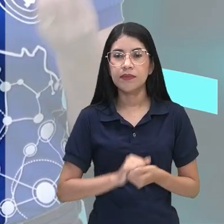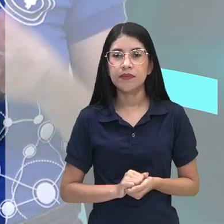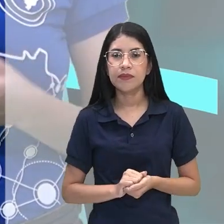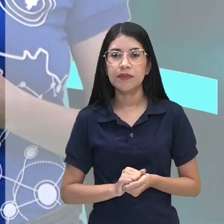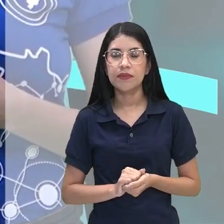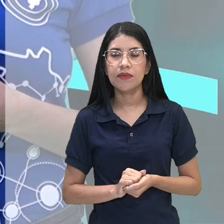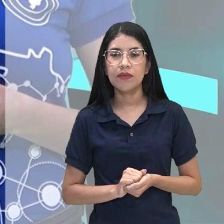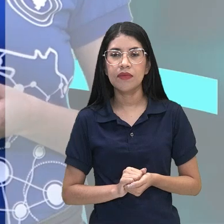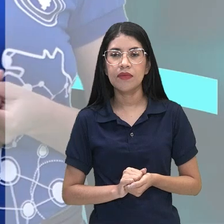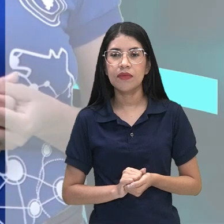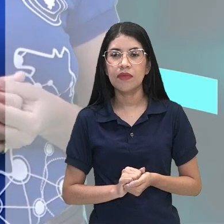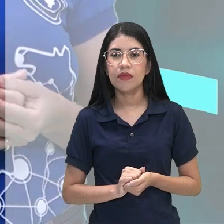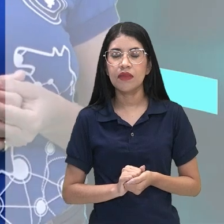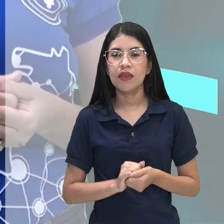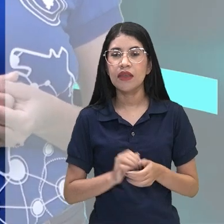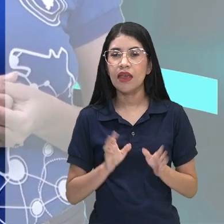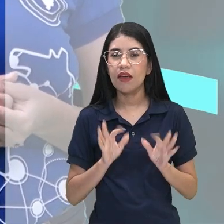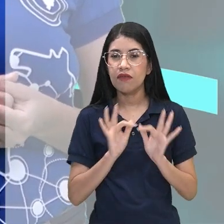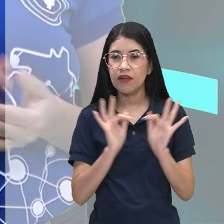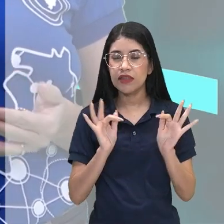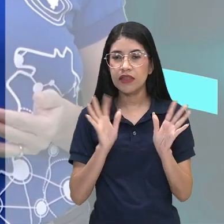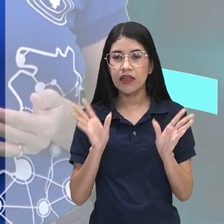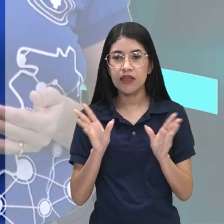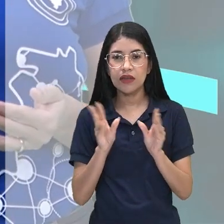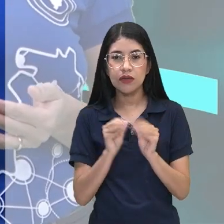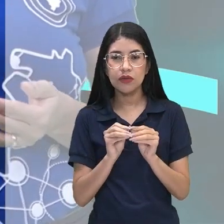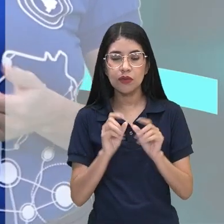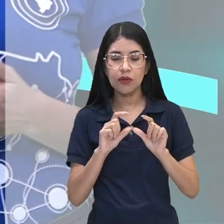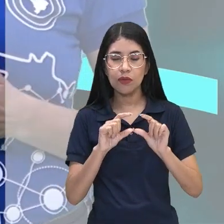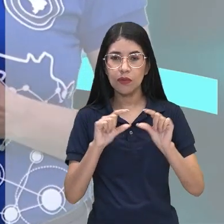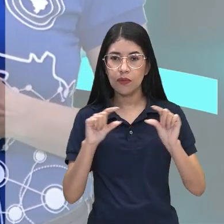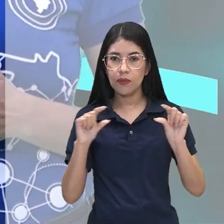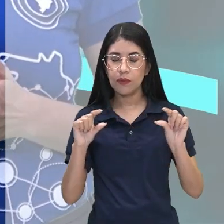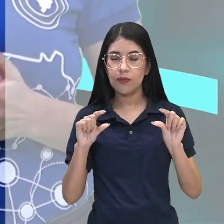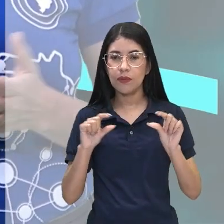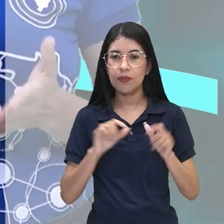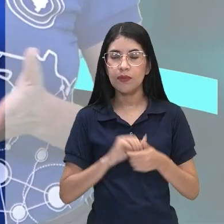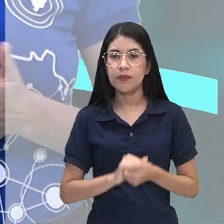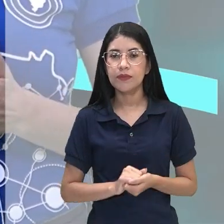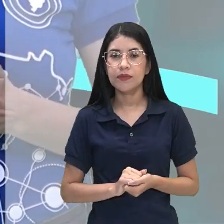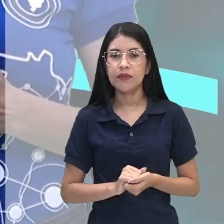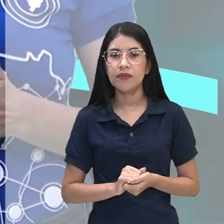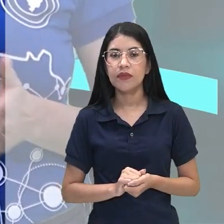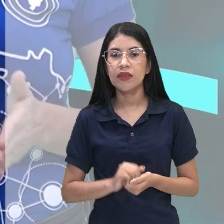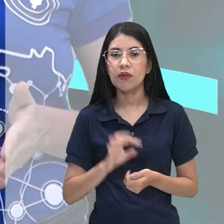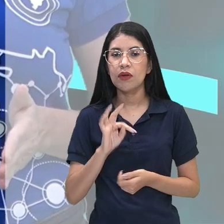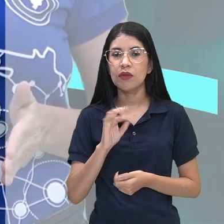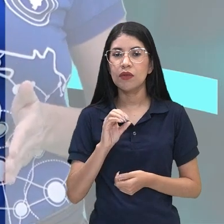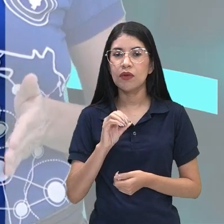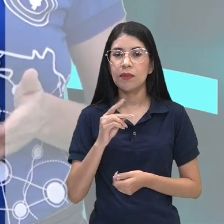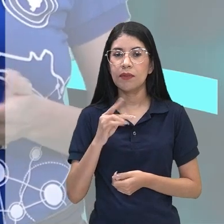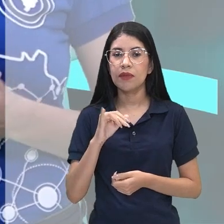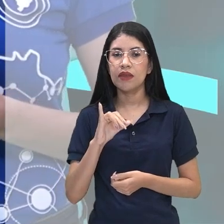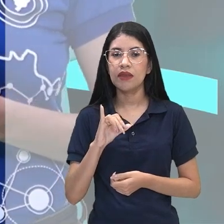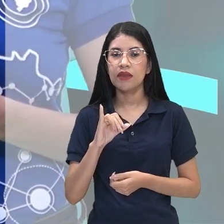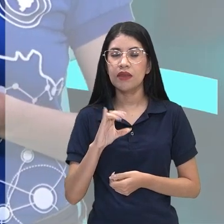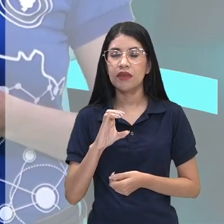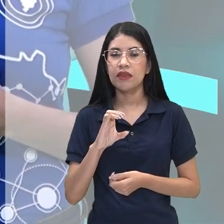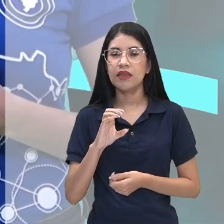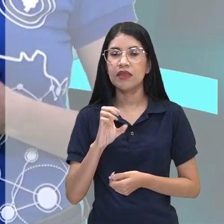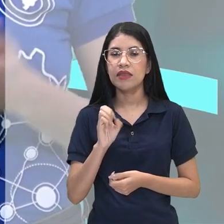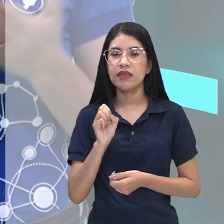ela praticamente é o resumo daquele parágrafo. Então a gente chama isso de topic sentence, tópico frasal. Então você tem sempre